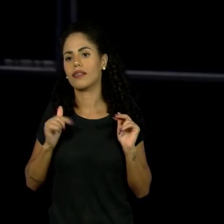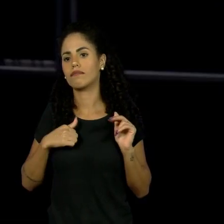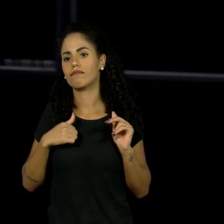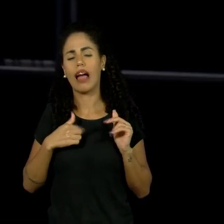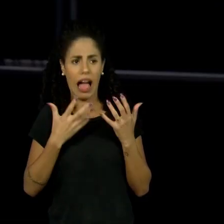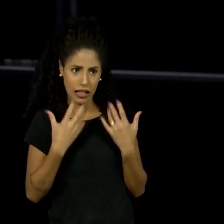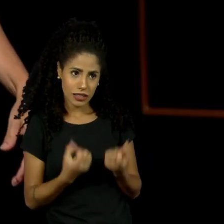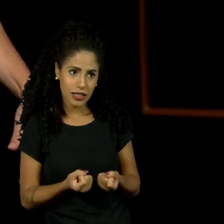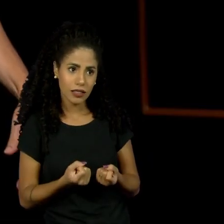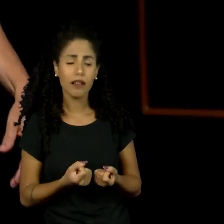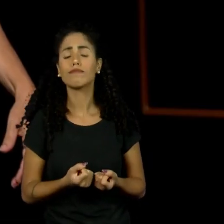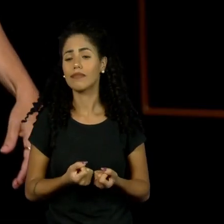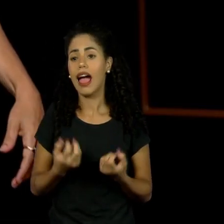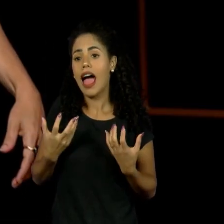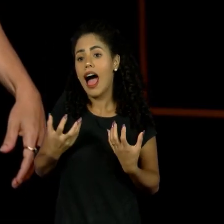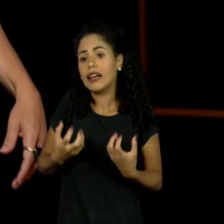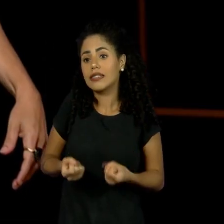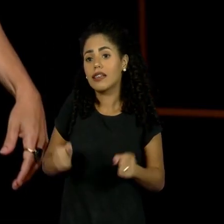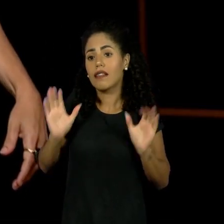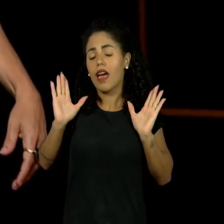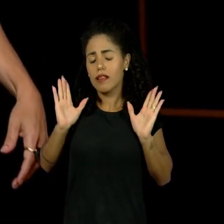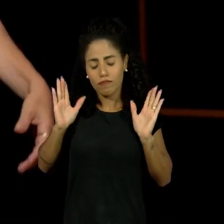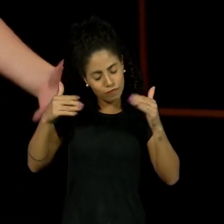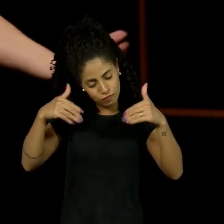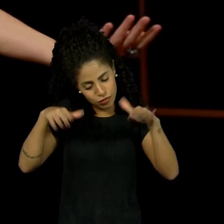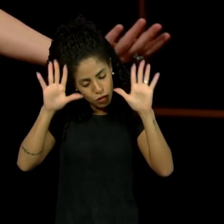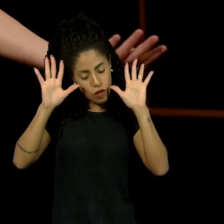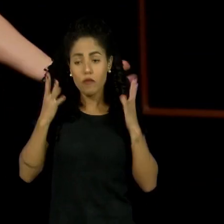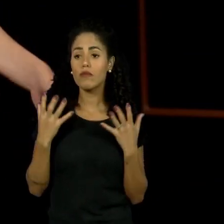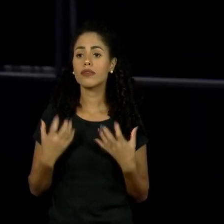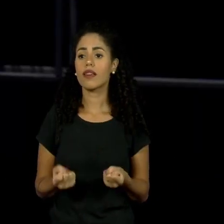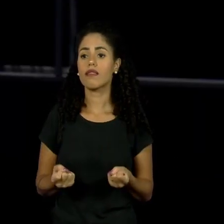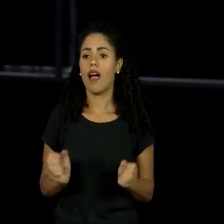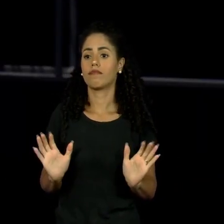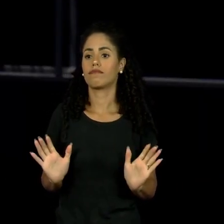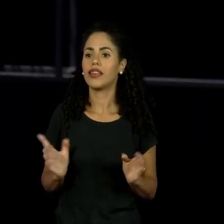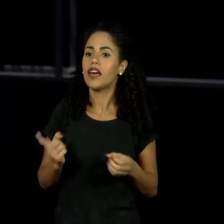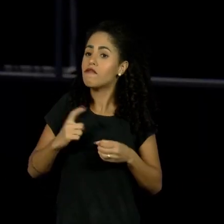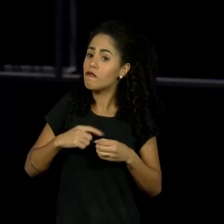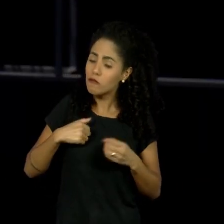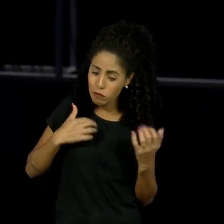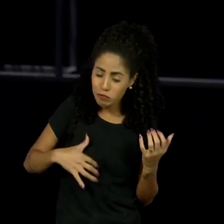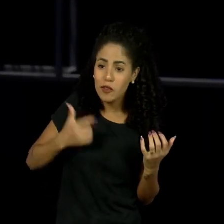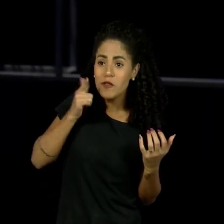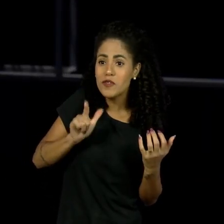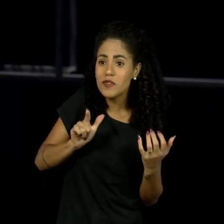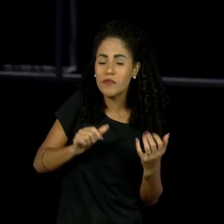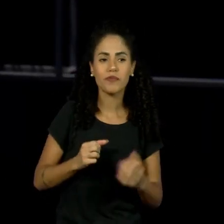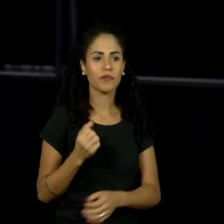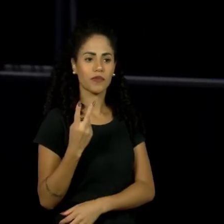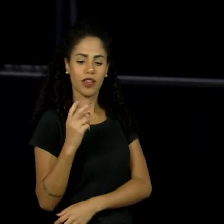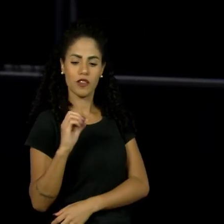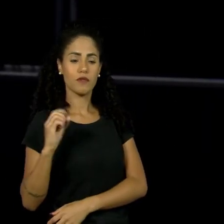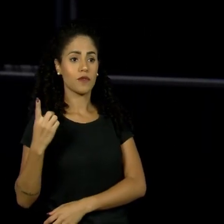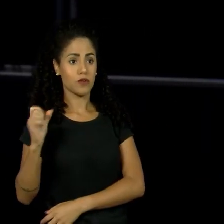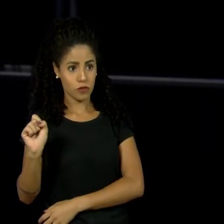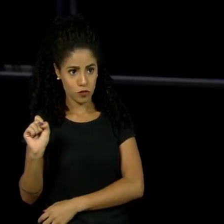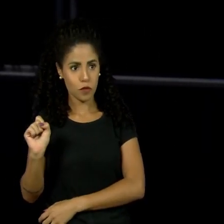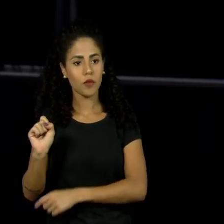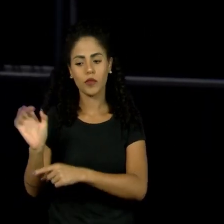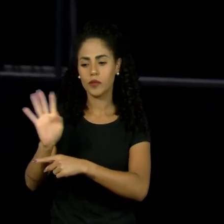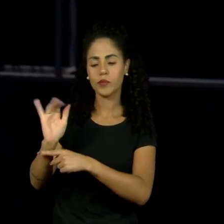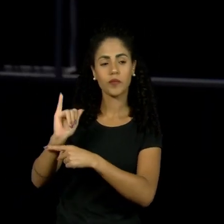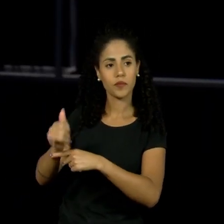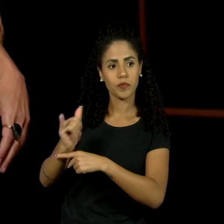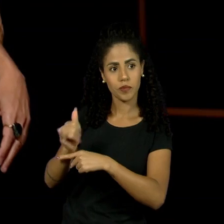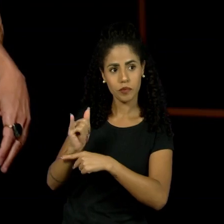Aceitando, né? Aceitando, é o tal do let it go. Voltou. Bom, em 2018 foi lançado um filme documentário